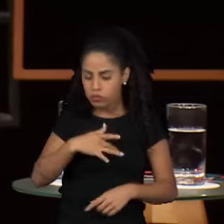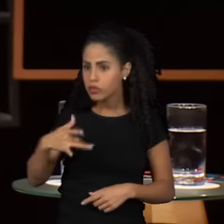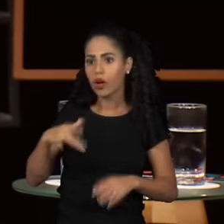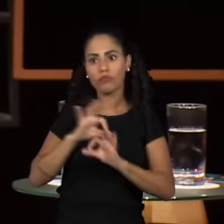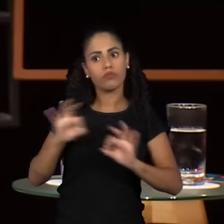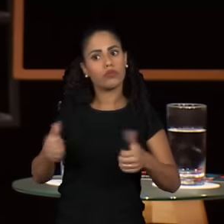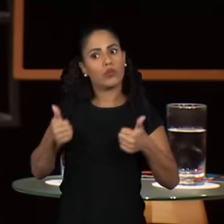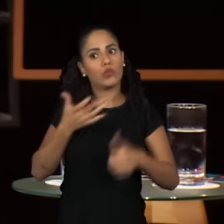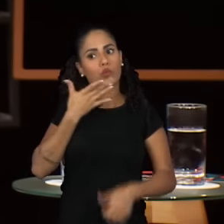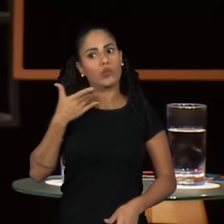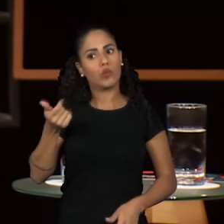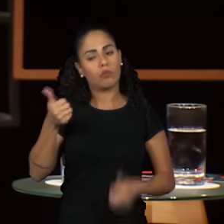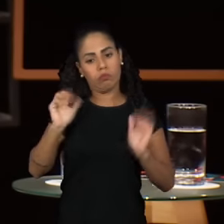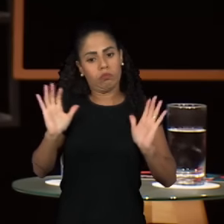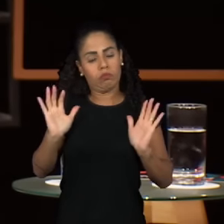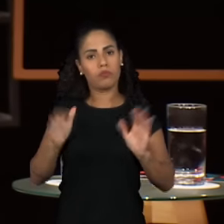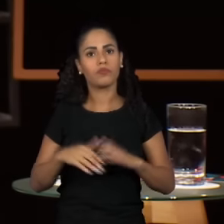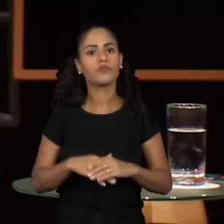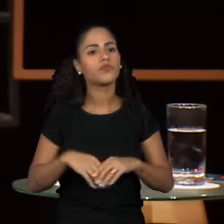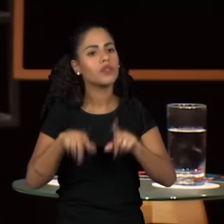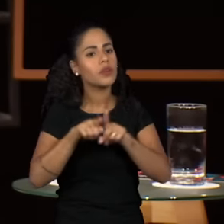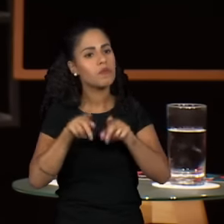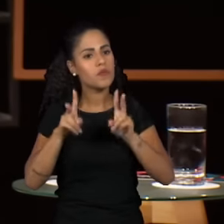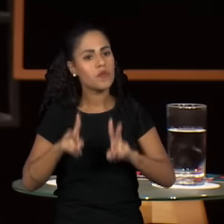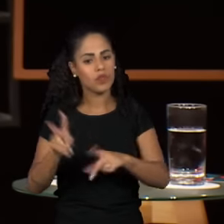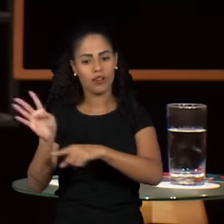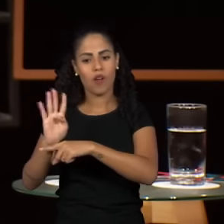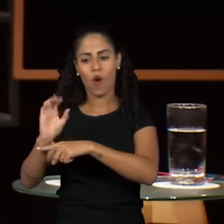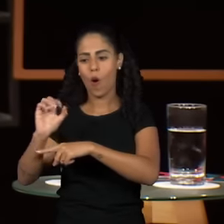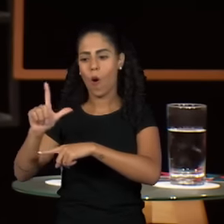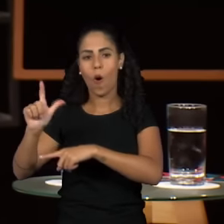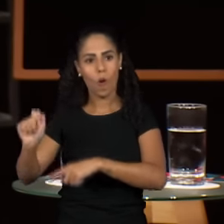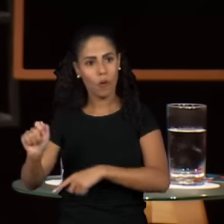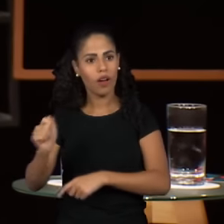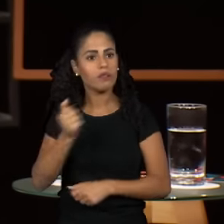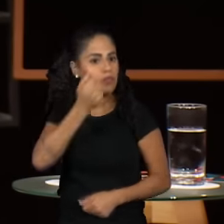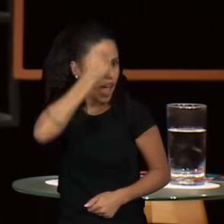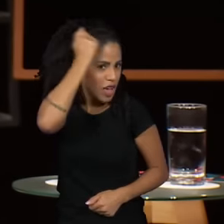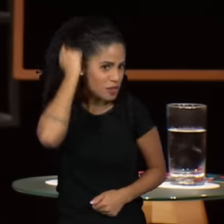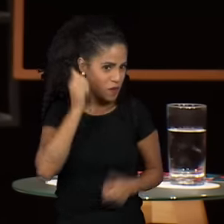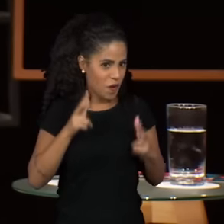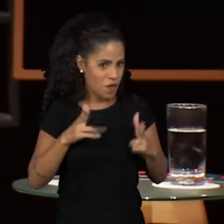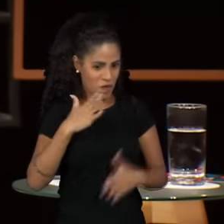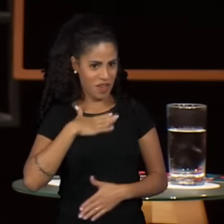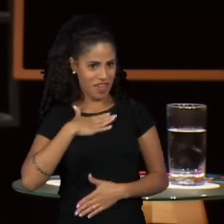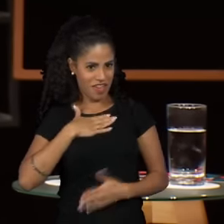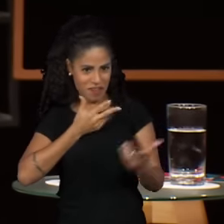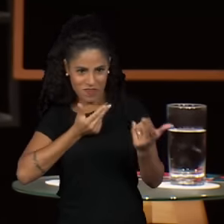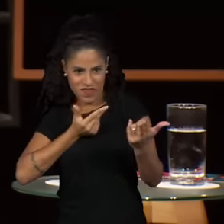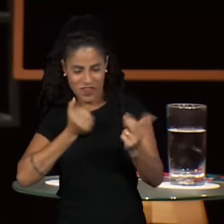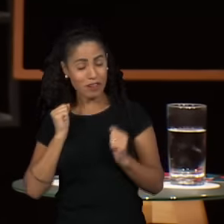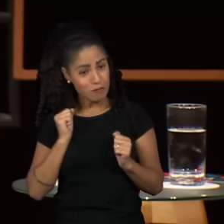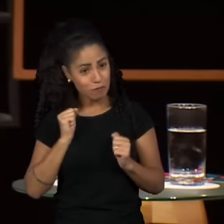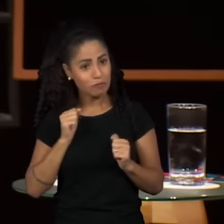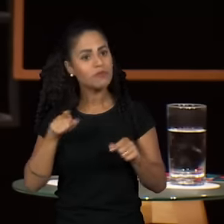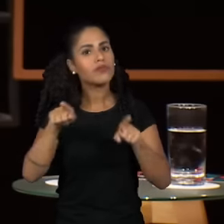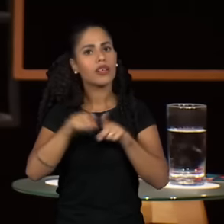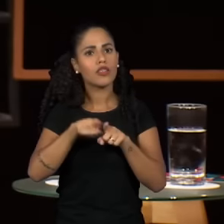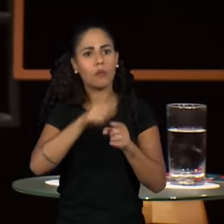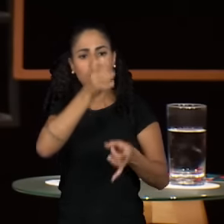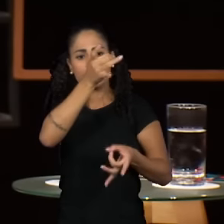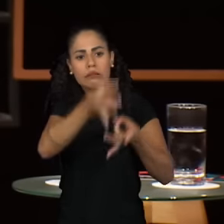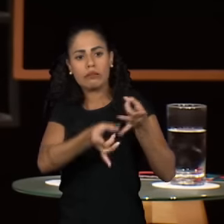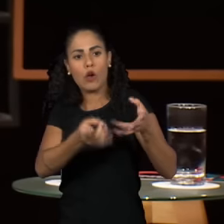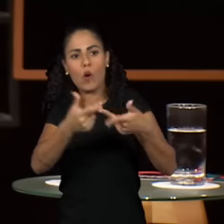Ainda dentro desse assunto do Olga, quer dizer, você raspou a cabeça, ficou que nem eu, né? Carequinha. Abriu mão de